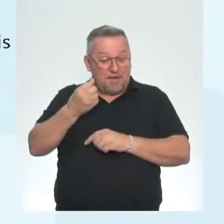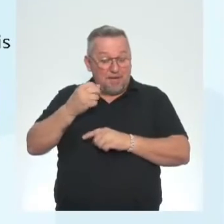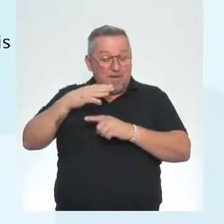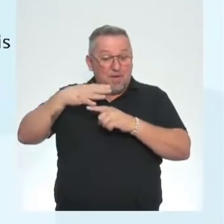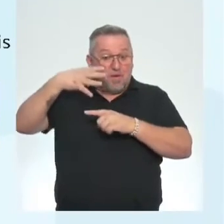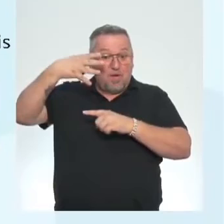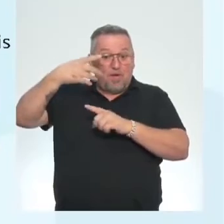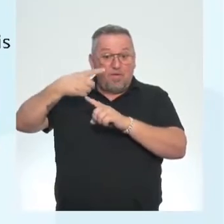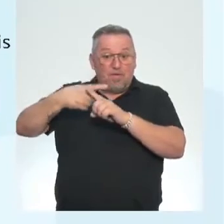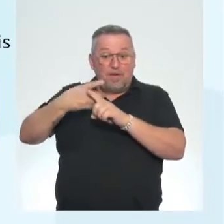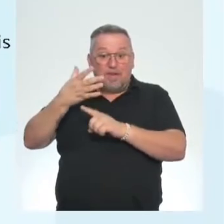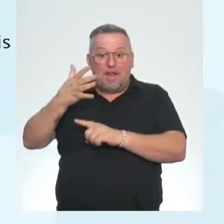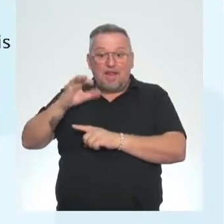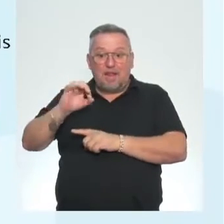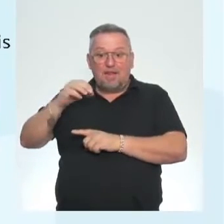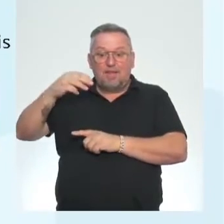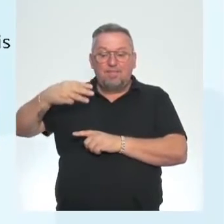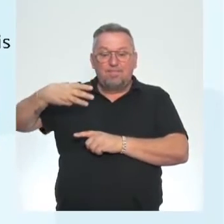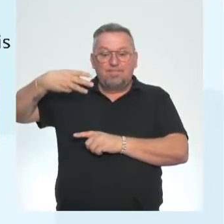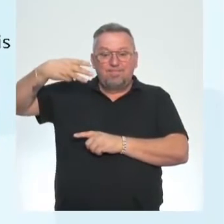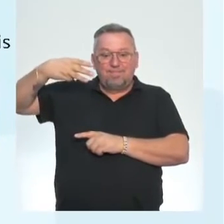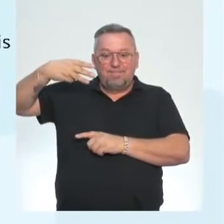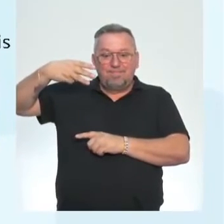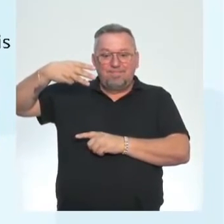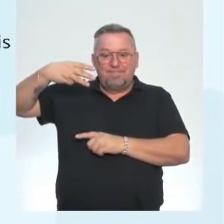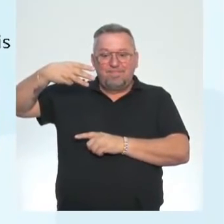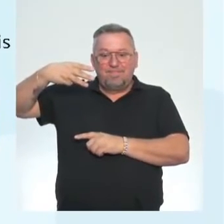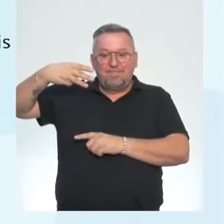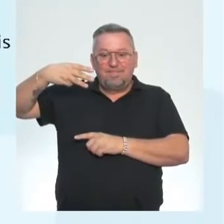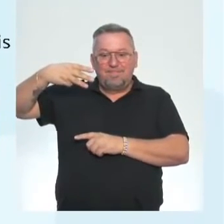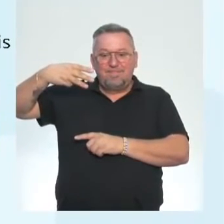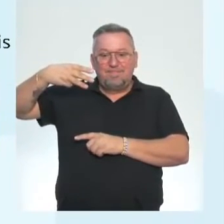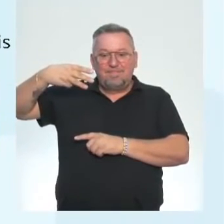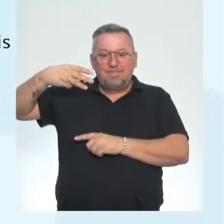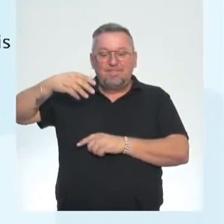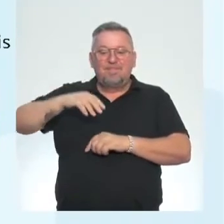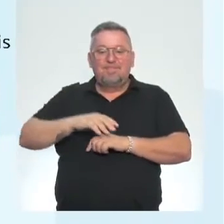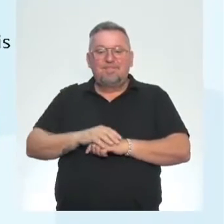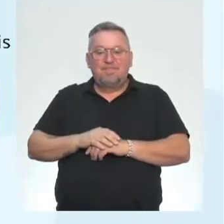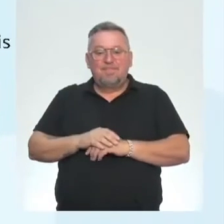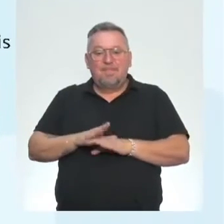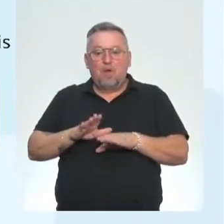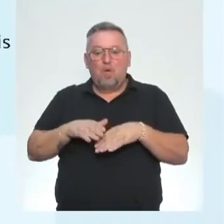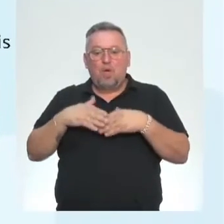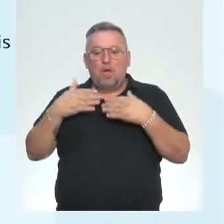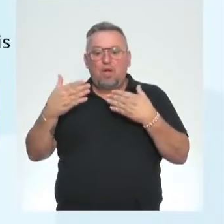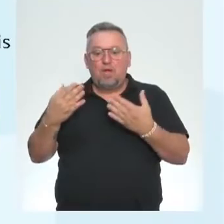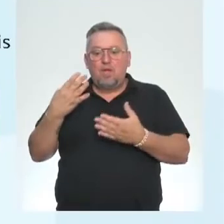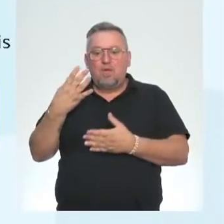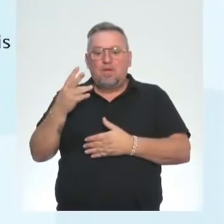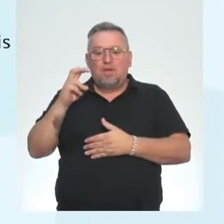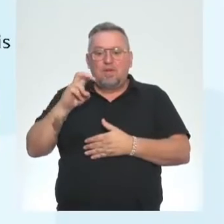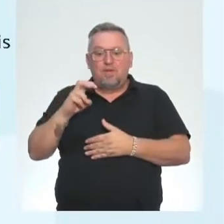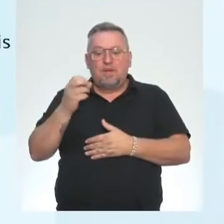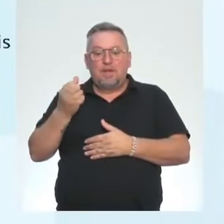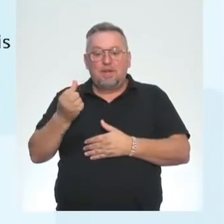o 10 elevado à terceira potência, que no caso aqui a gente tem 1000. Portanto, temos aí